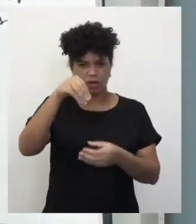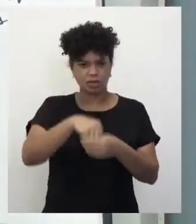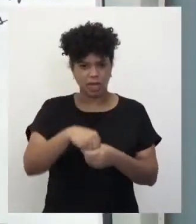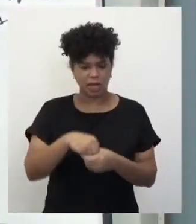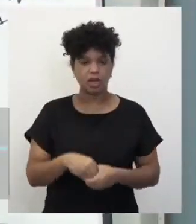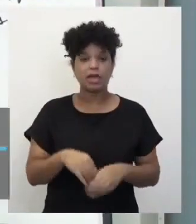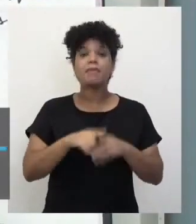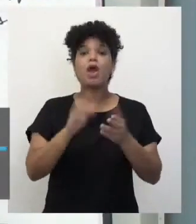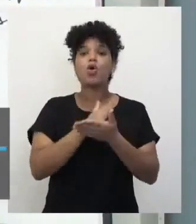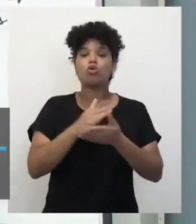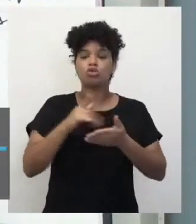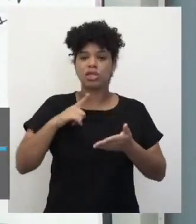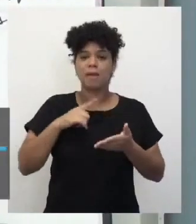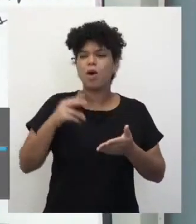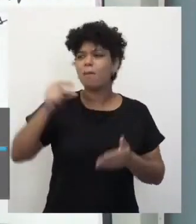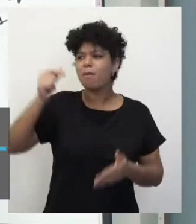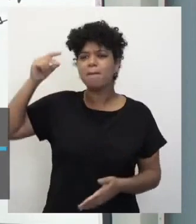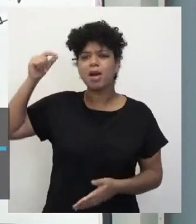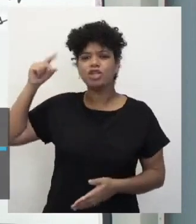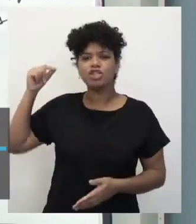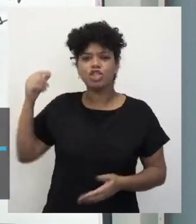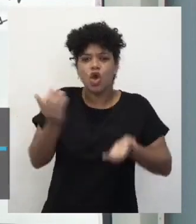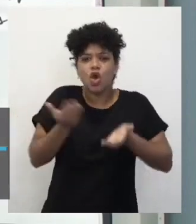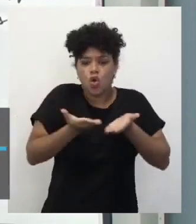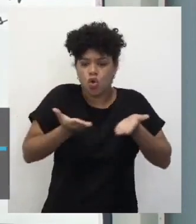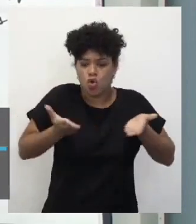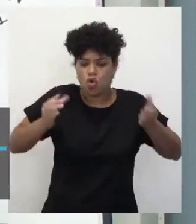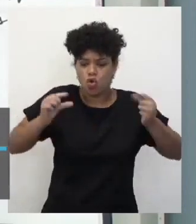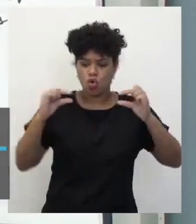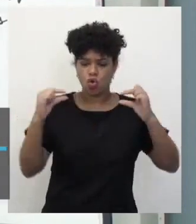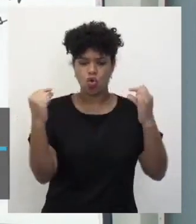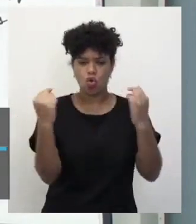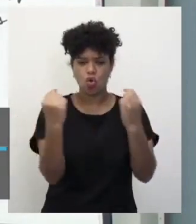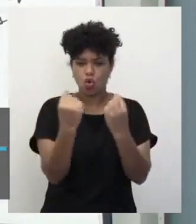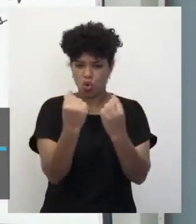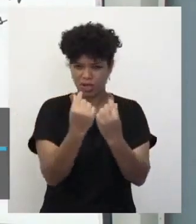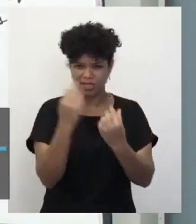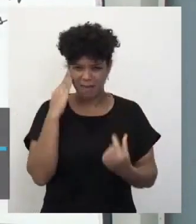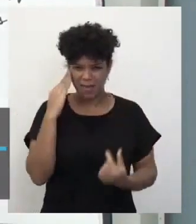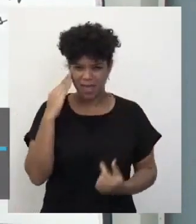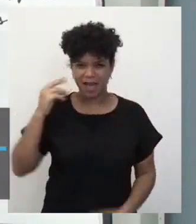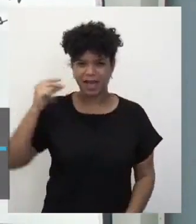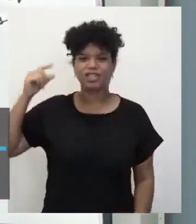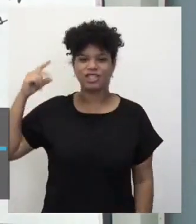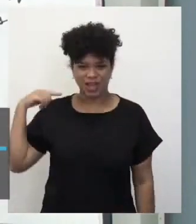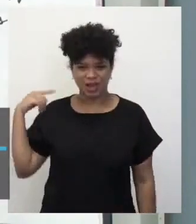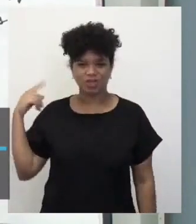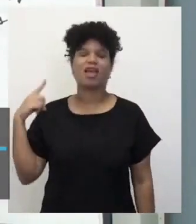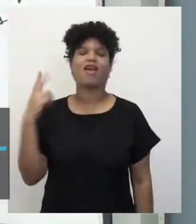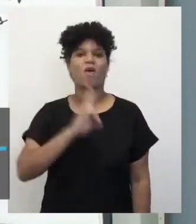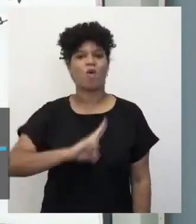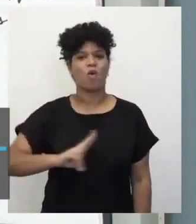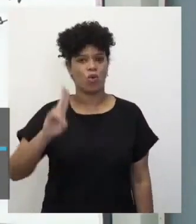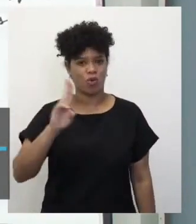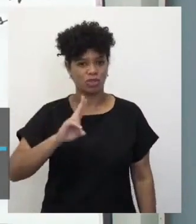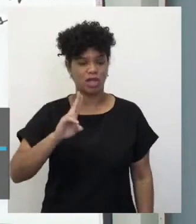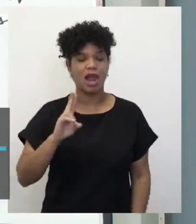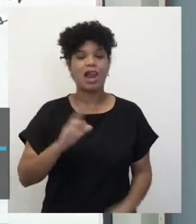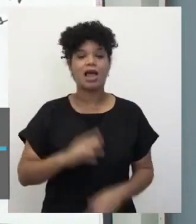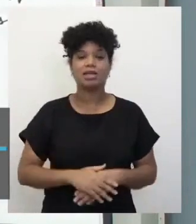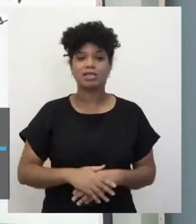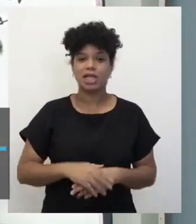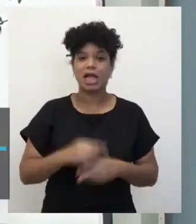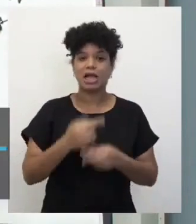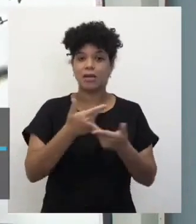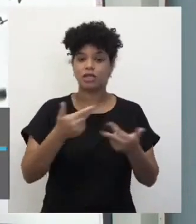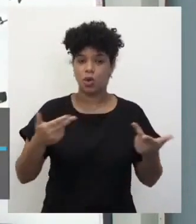utensílios, né, que tem aquela questão da arte utilitária que a gente já viu em outras aulas anteriores, né, onde você tem um objeto que ele tanto